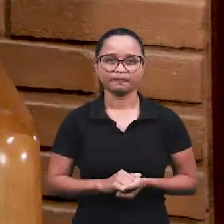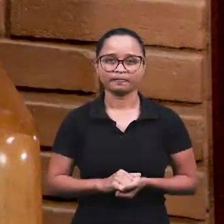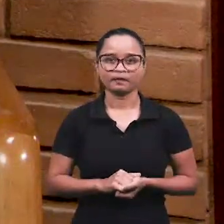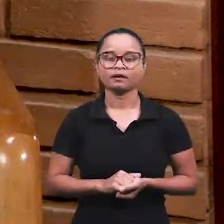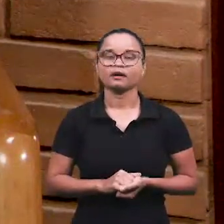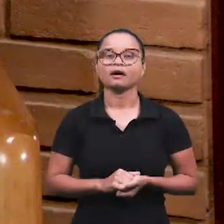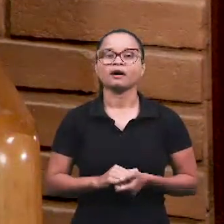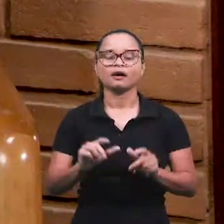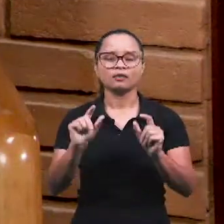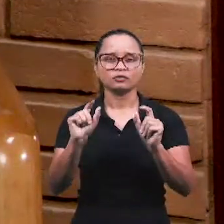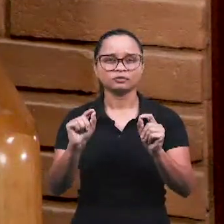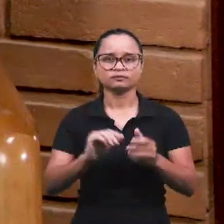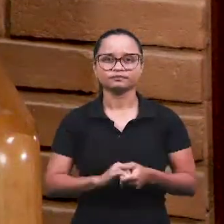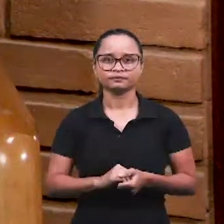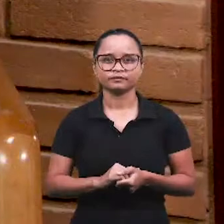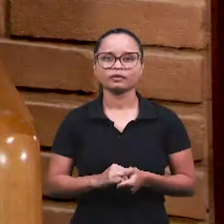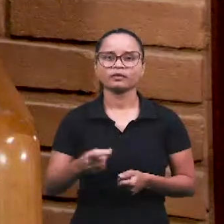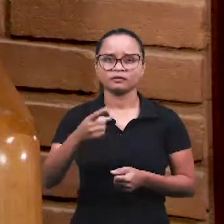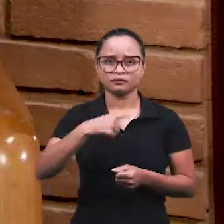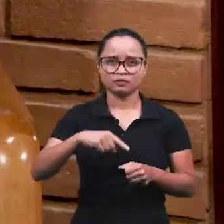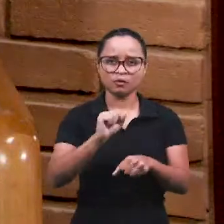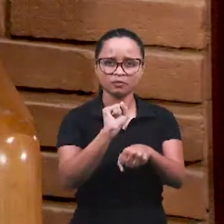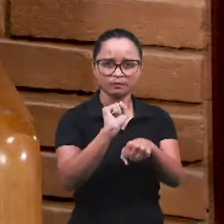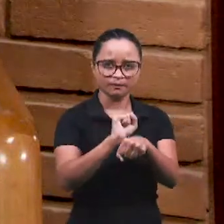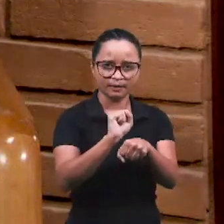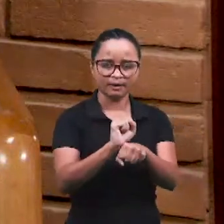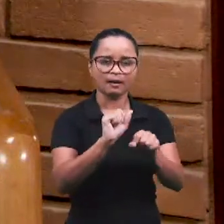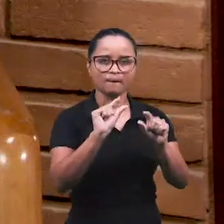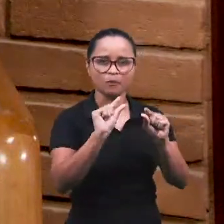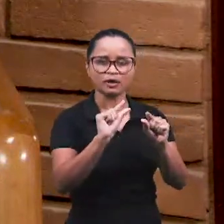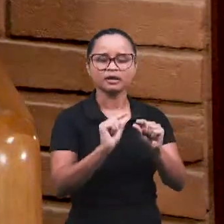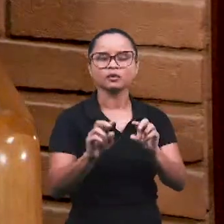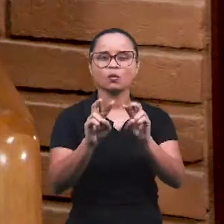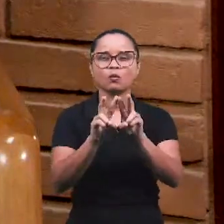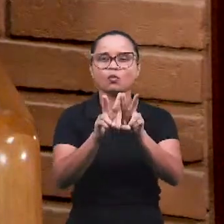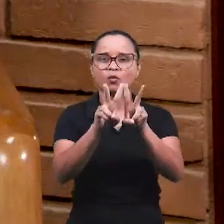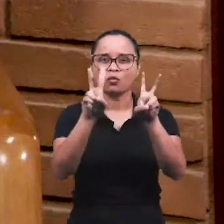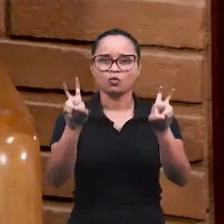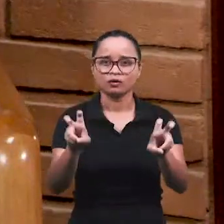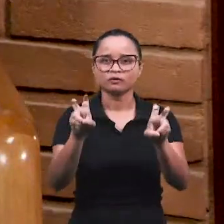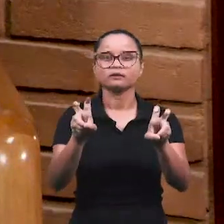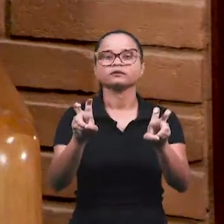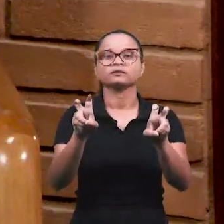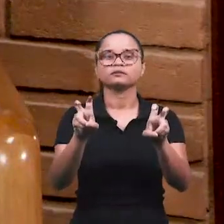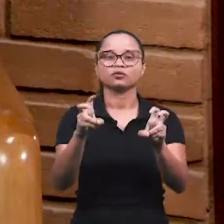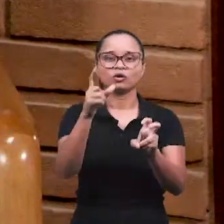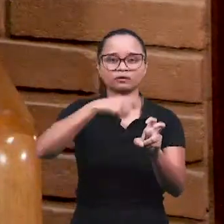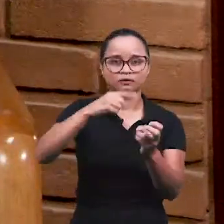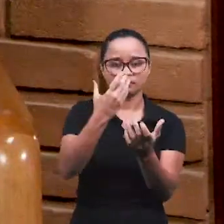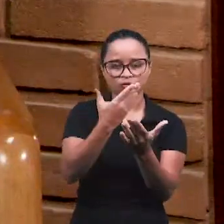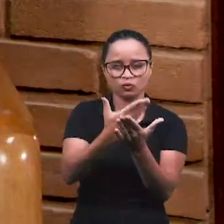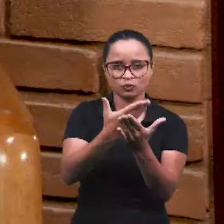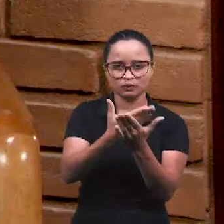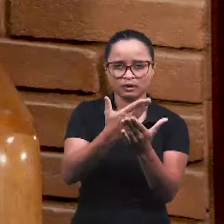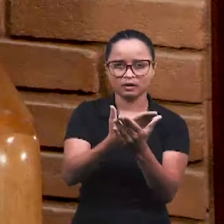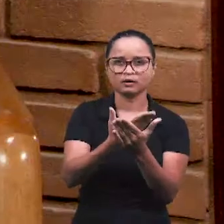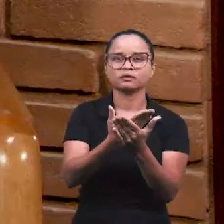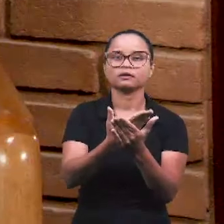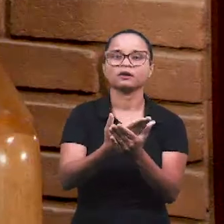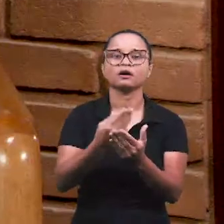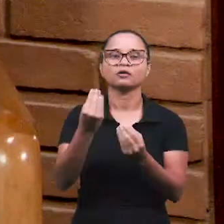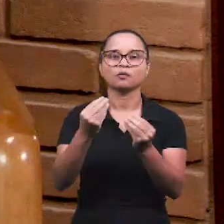pequena interrupção temporária da nossa sequência de assuntos que foram abordados ou que têm sido